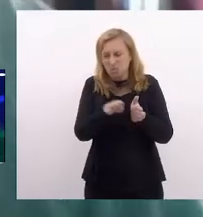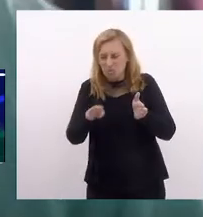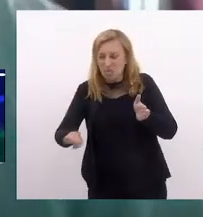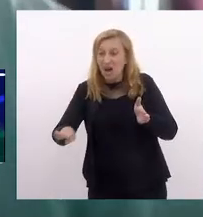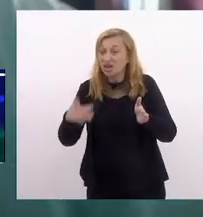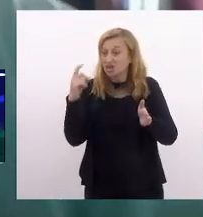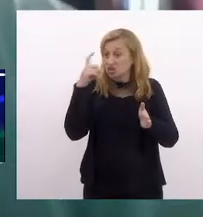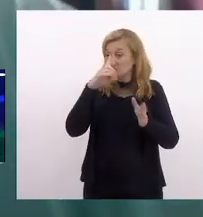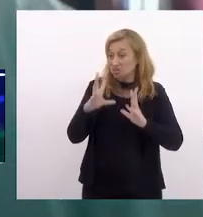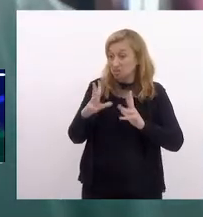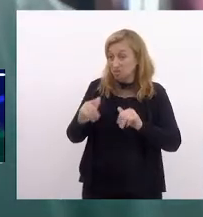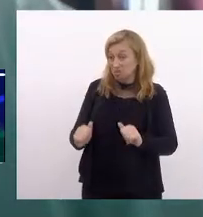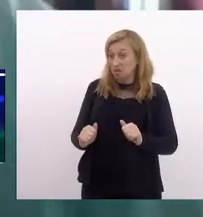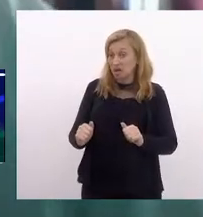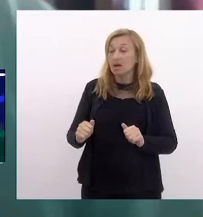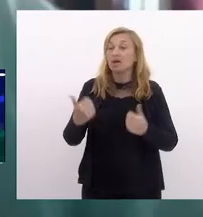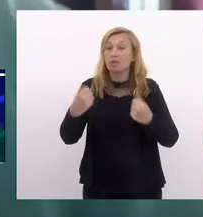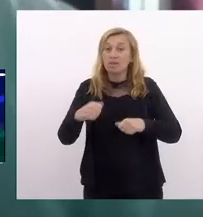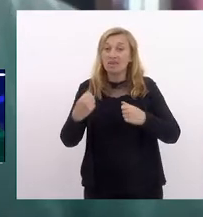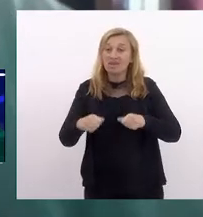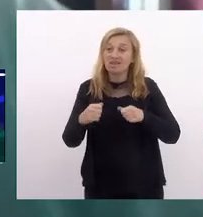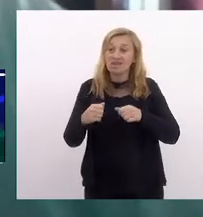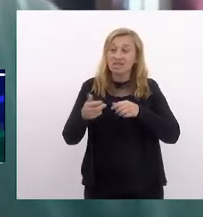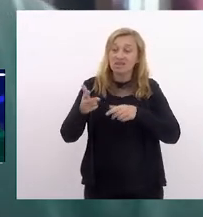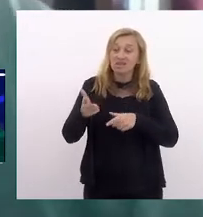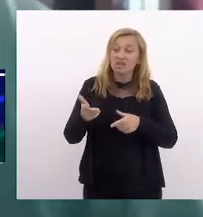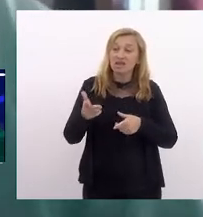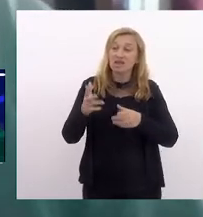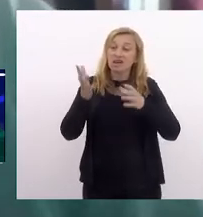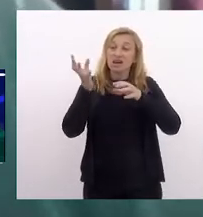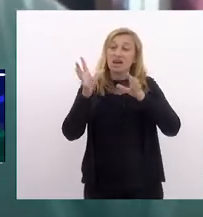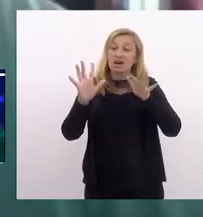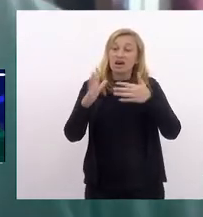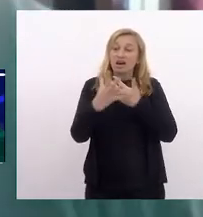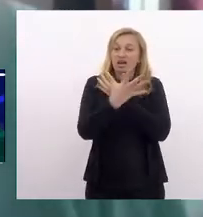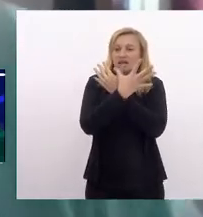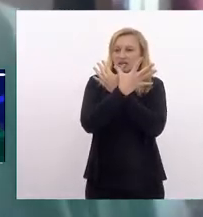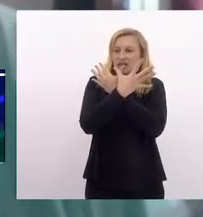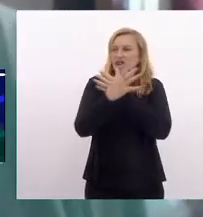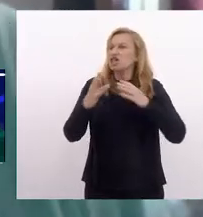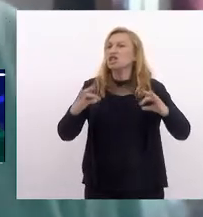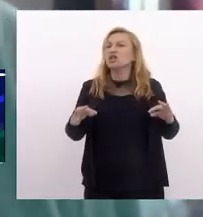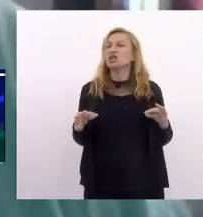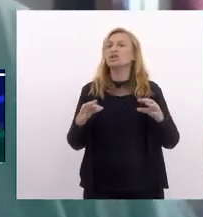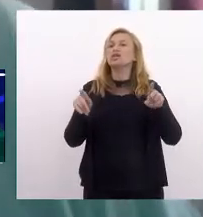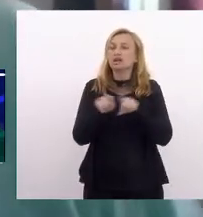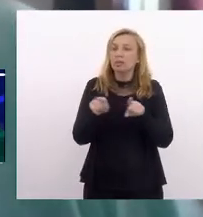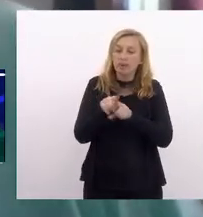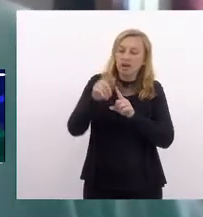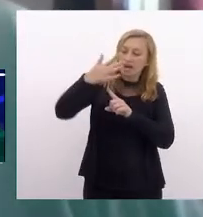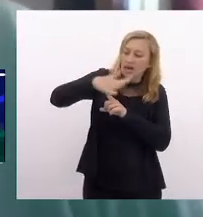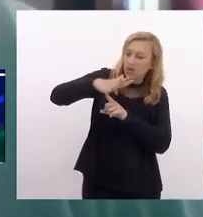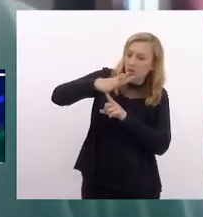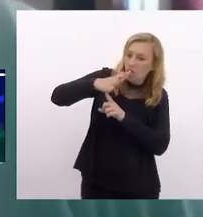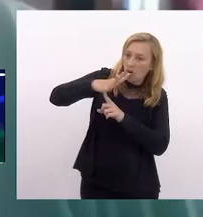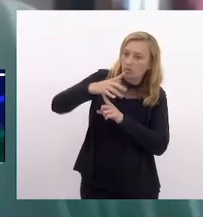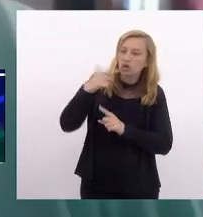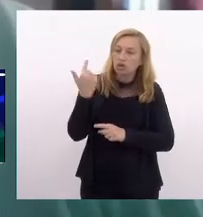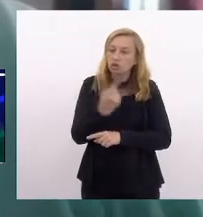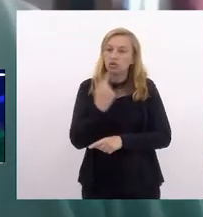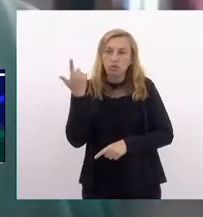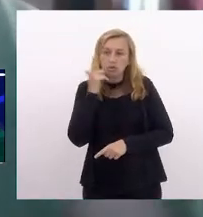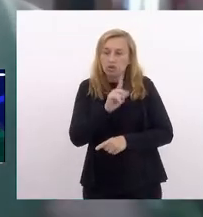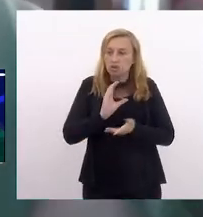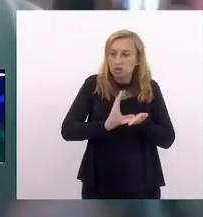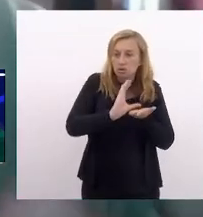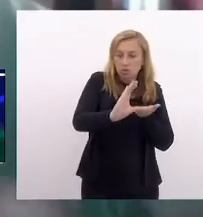se precisa de imagem de satélite lanchas rápidas helicóptero nós conseguimos com recurso